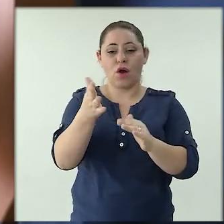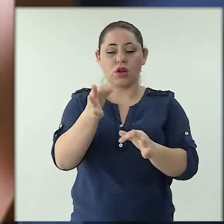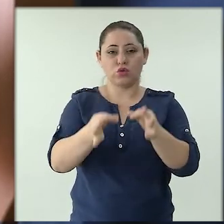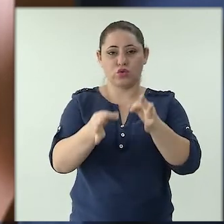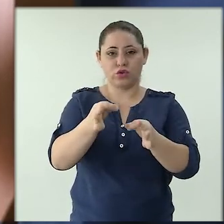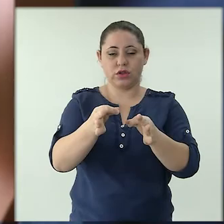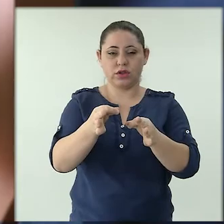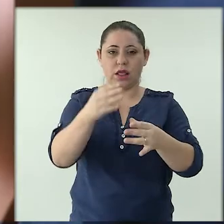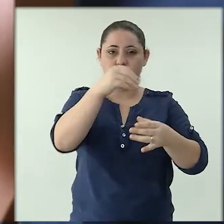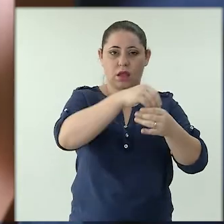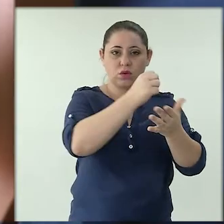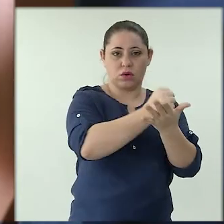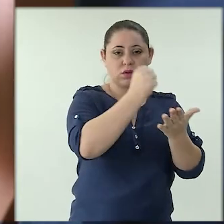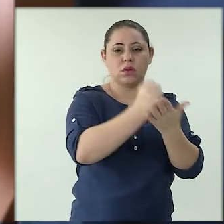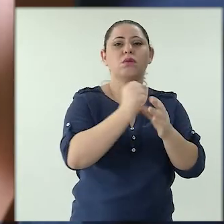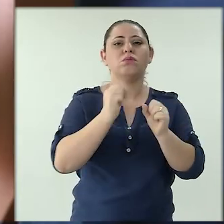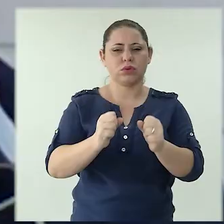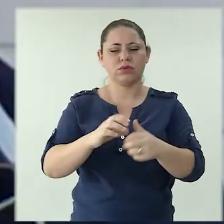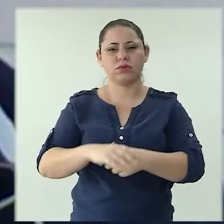extrajudicial que o CPC novo permitiu?